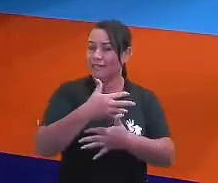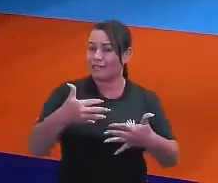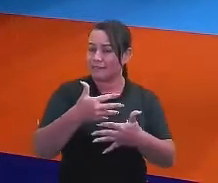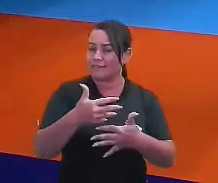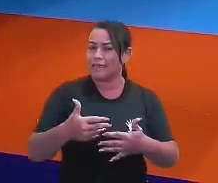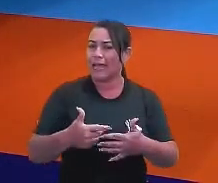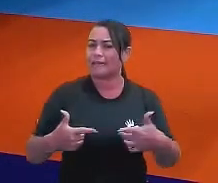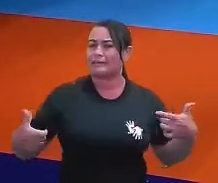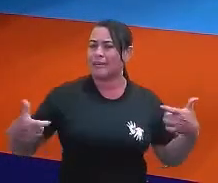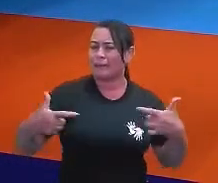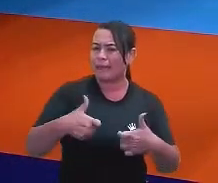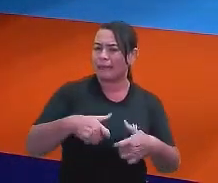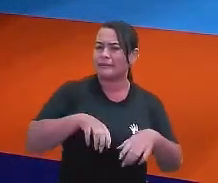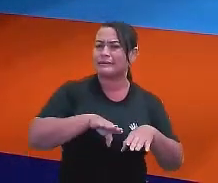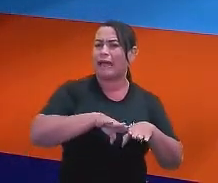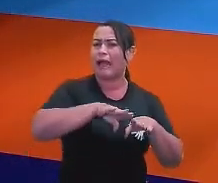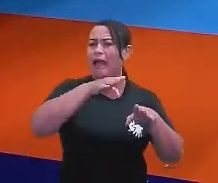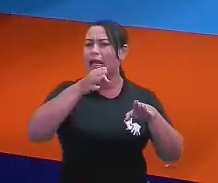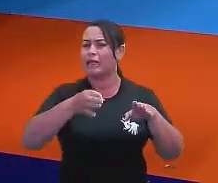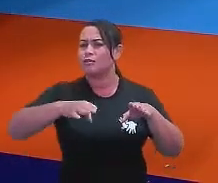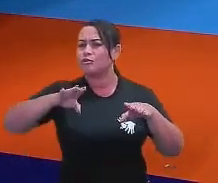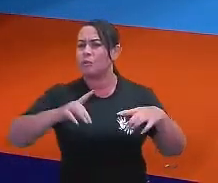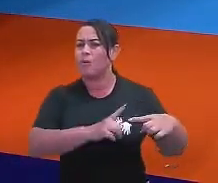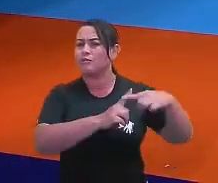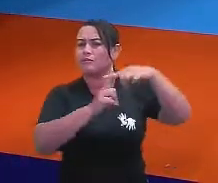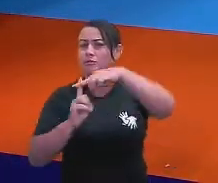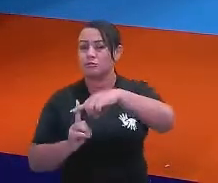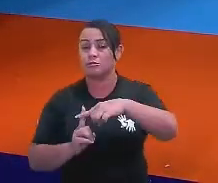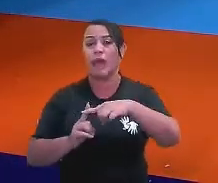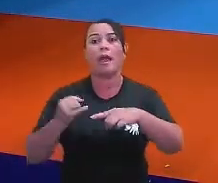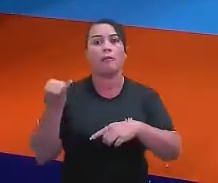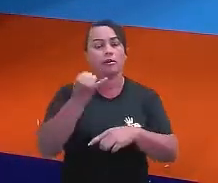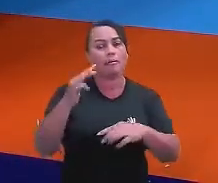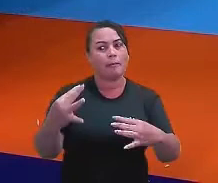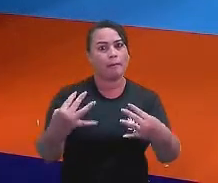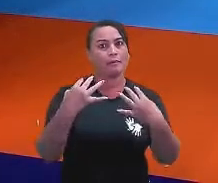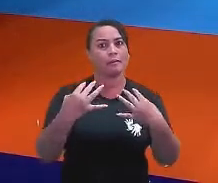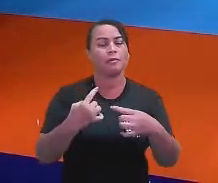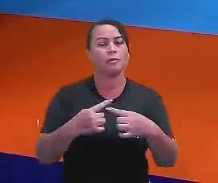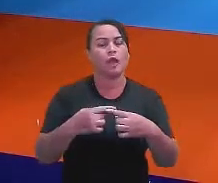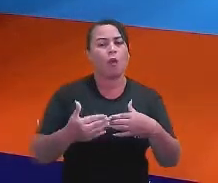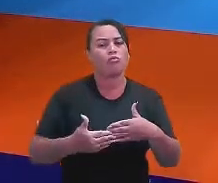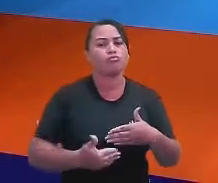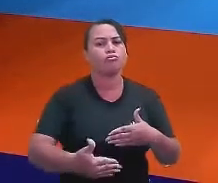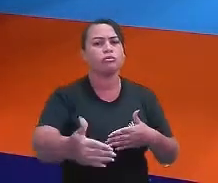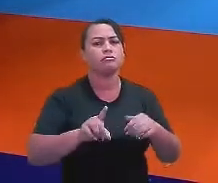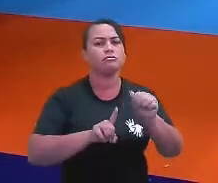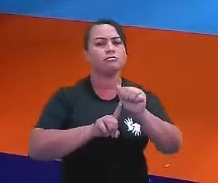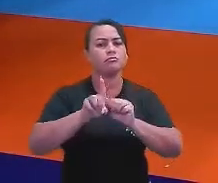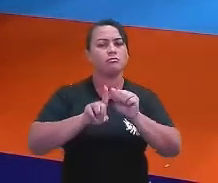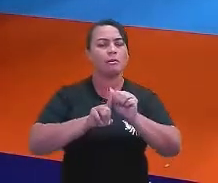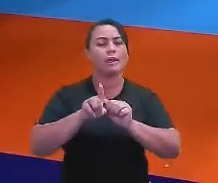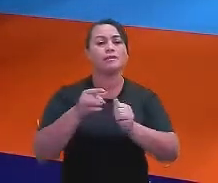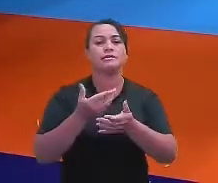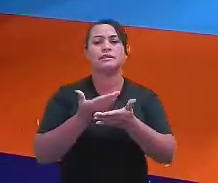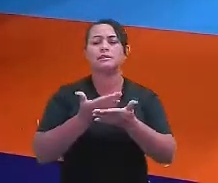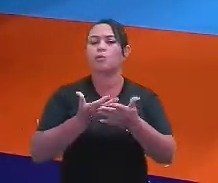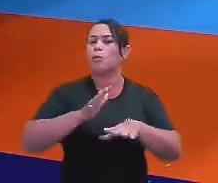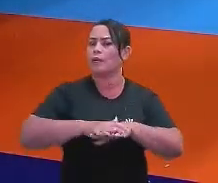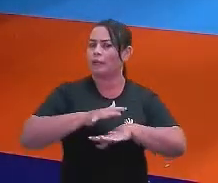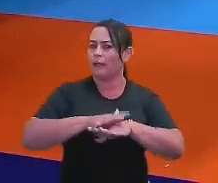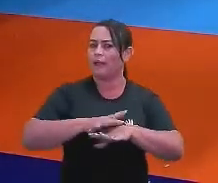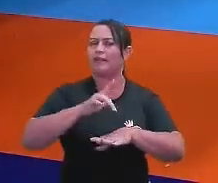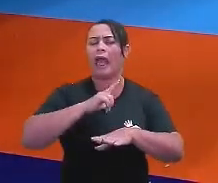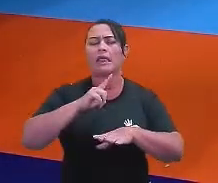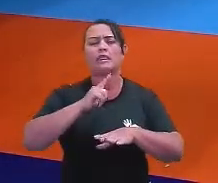Então é importante que você preste bem atenção, porque a gente vai trazer durante todo esse mês, nas aulas de matemática, um pouco do histórico